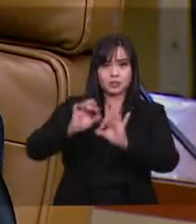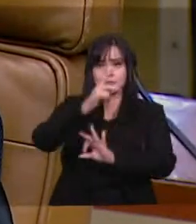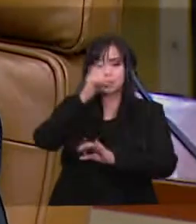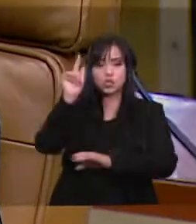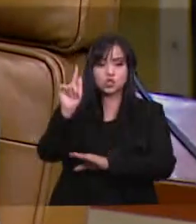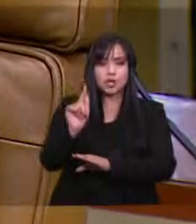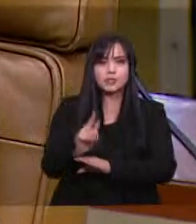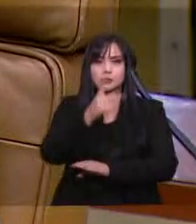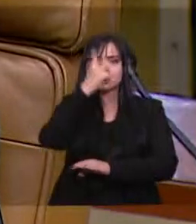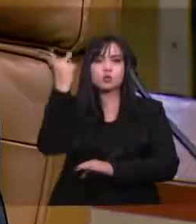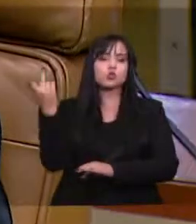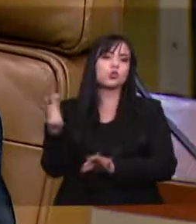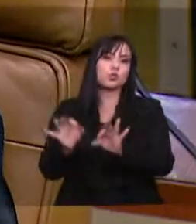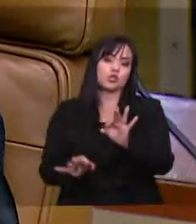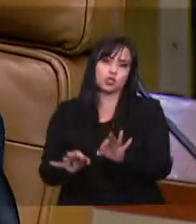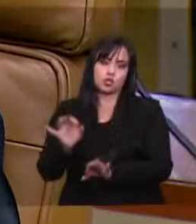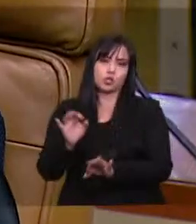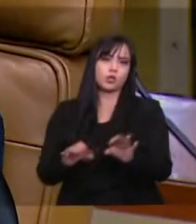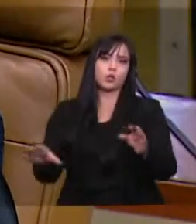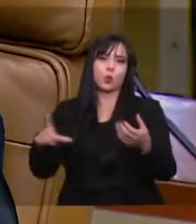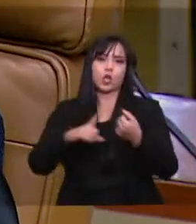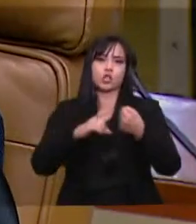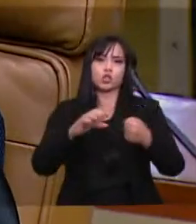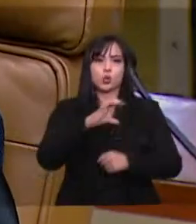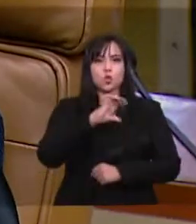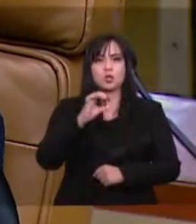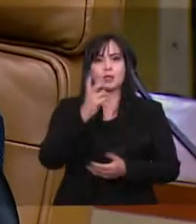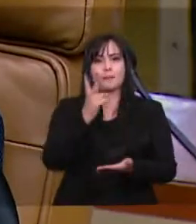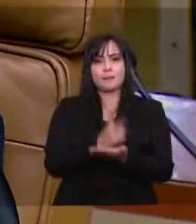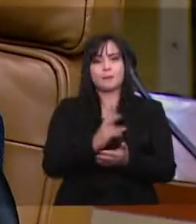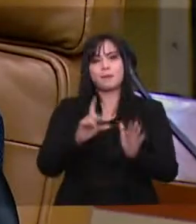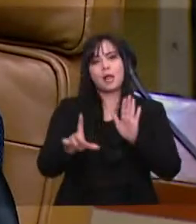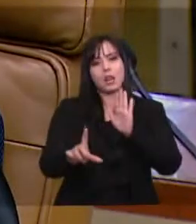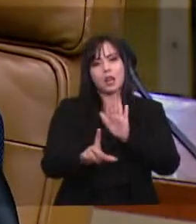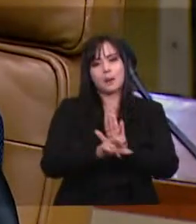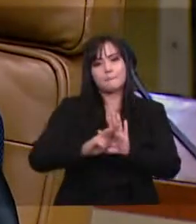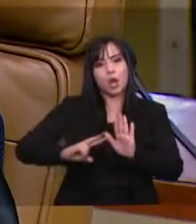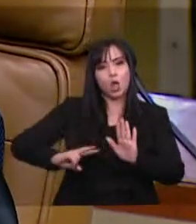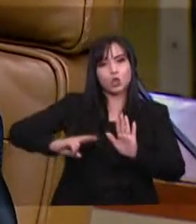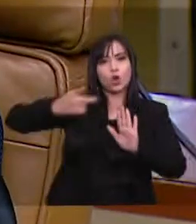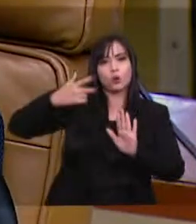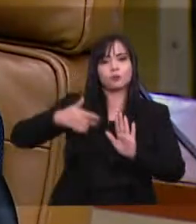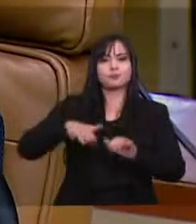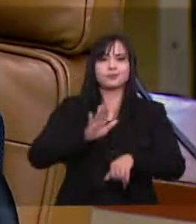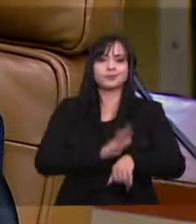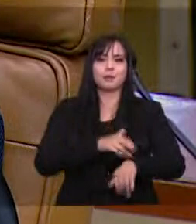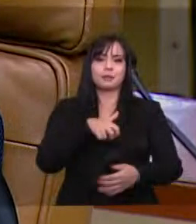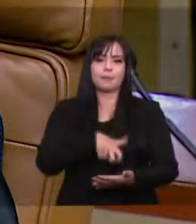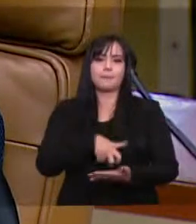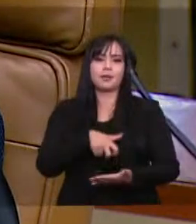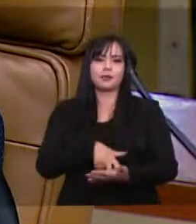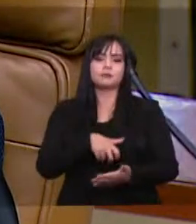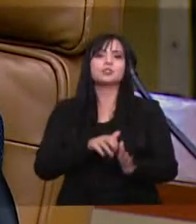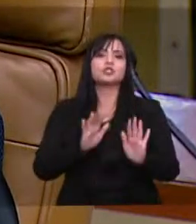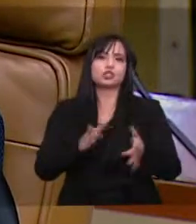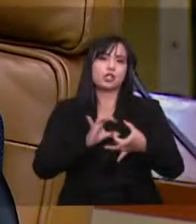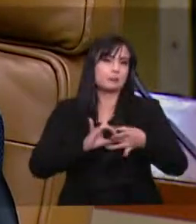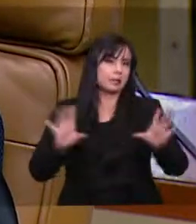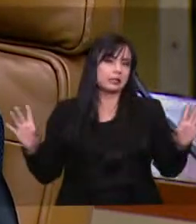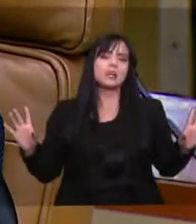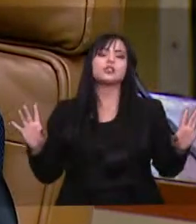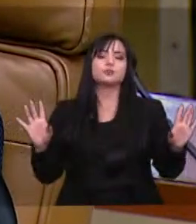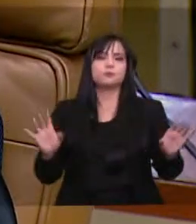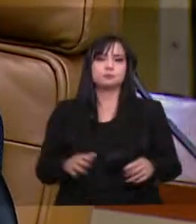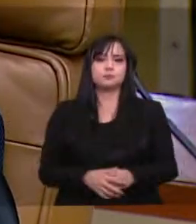jurídicas referidas no artigo 9º da mesma lei pelo dobro do tempo da pena privativa de liberdade